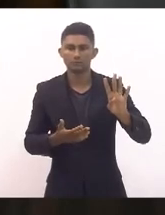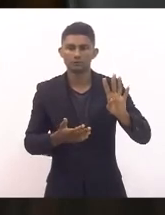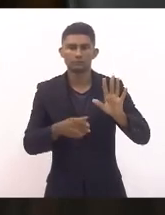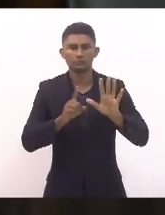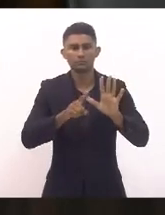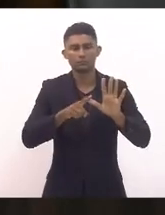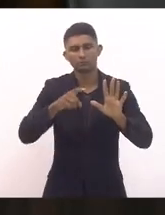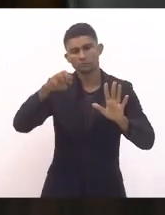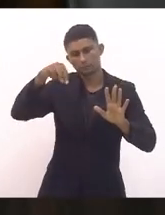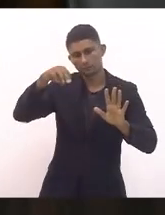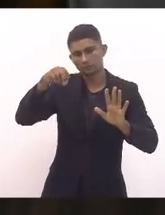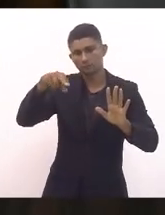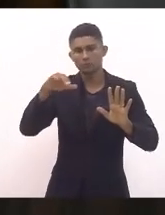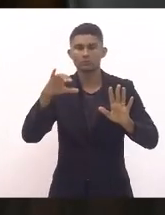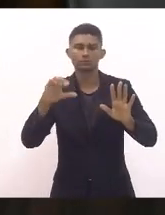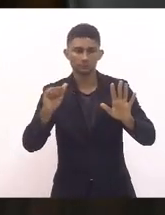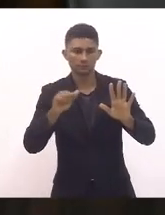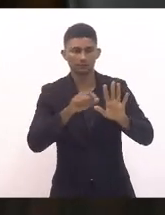Mônica Francisco.